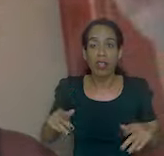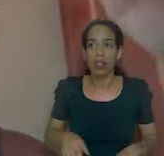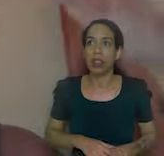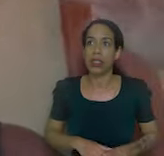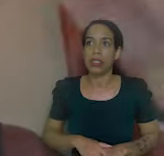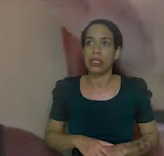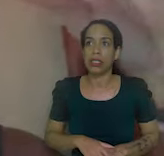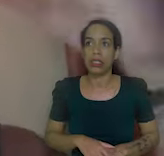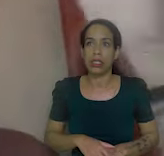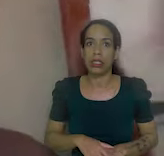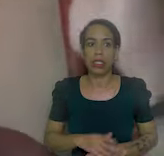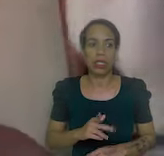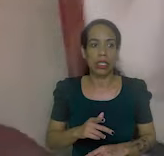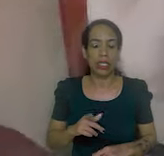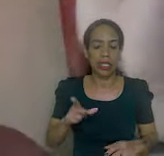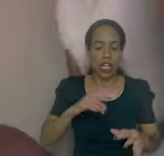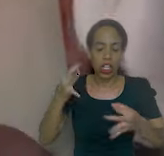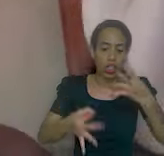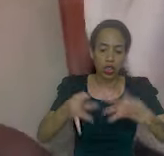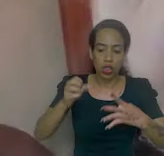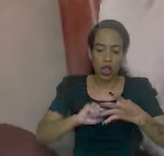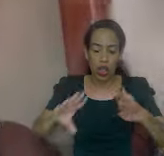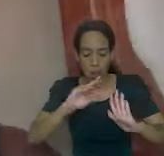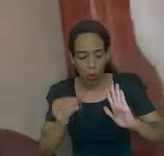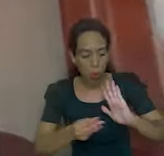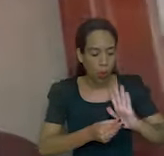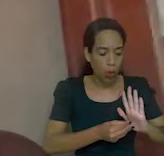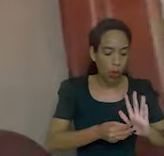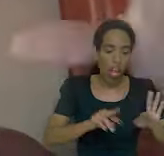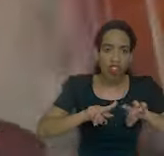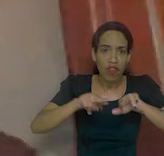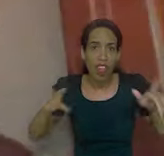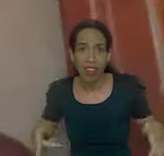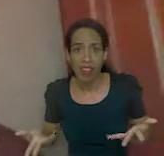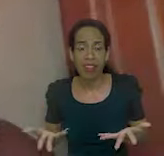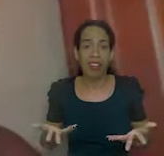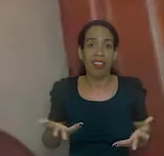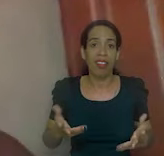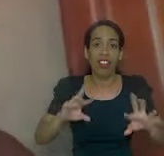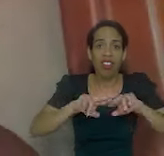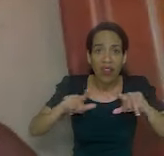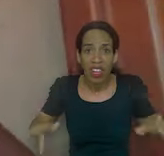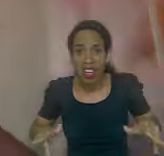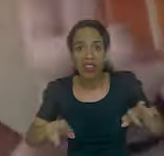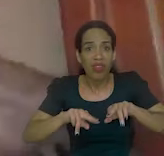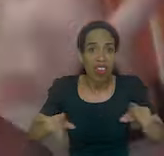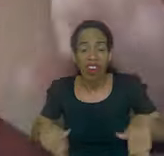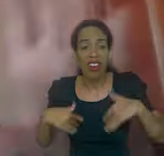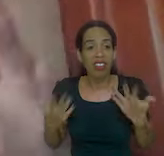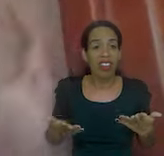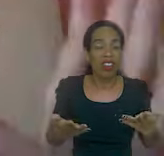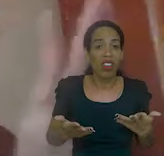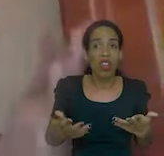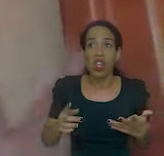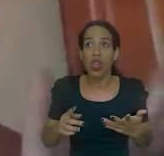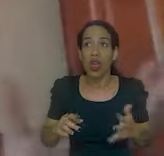Aí ficava assim, a gente pegava a jurisprudência, colocava, aí em sentido diverso, PAN, em sentido diverso, PAN, e ia